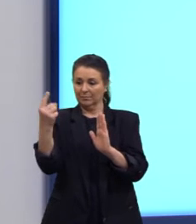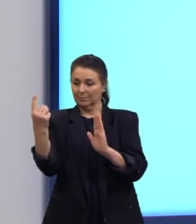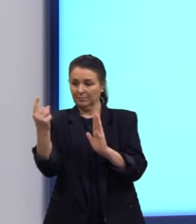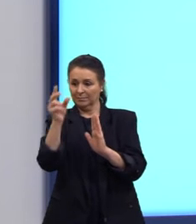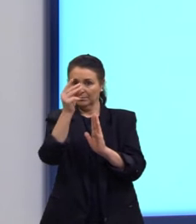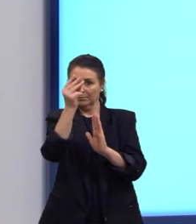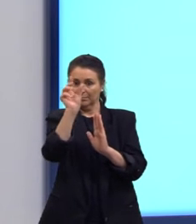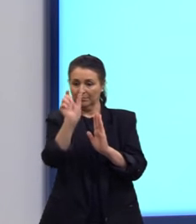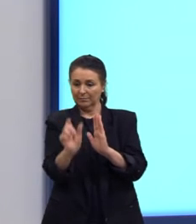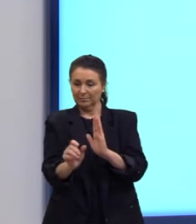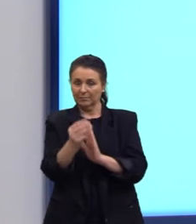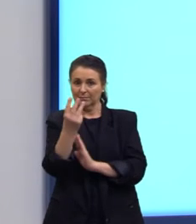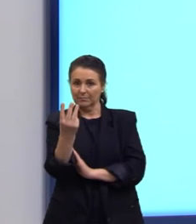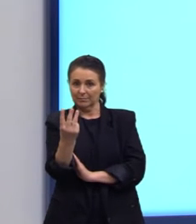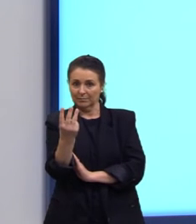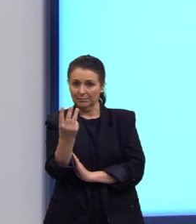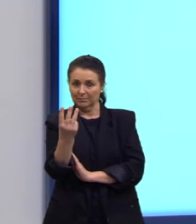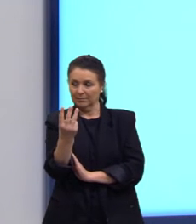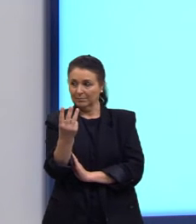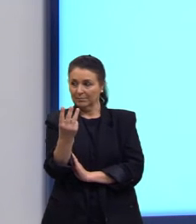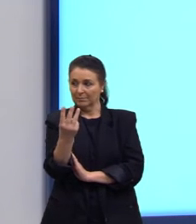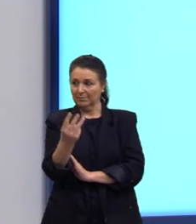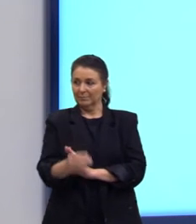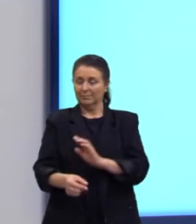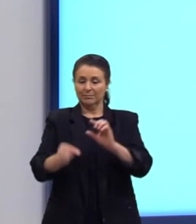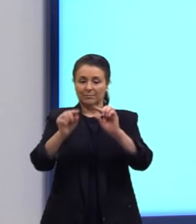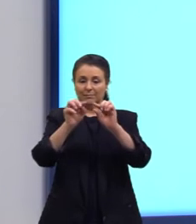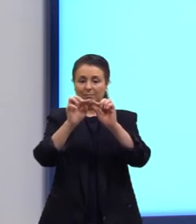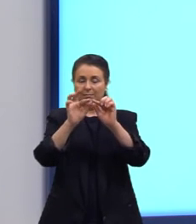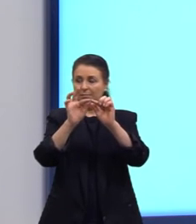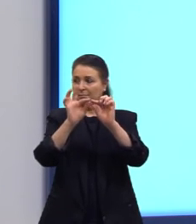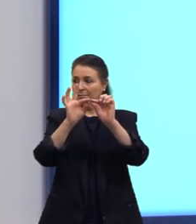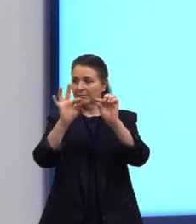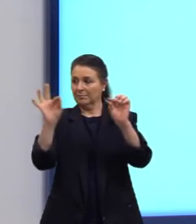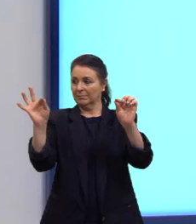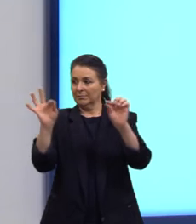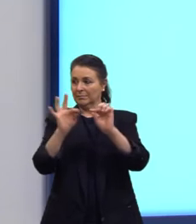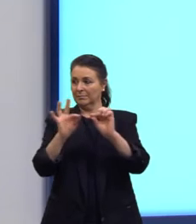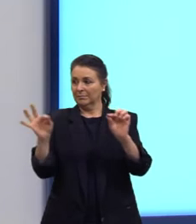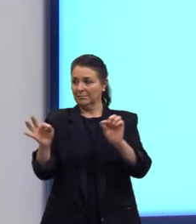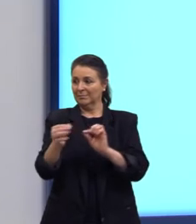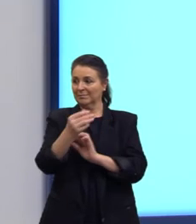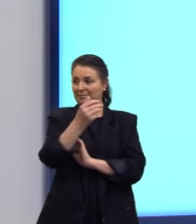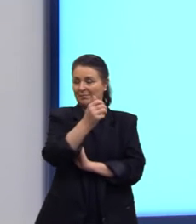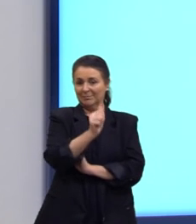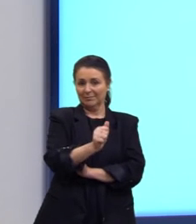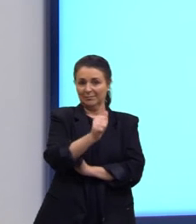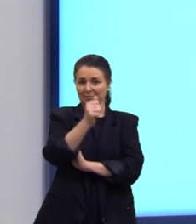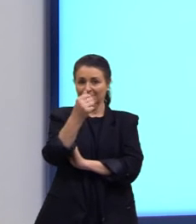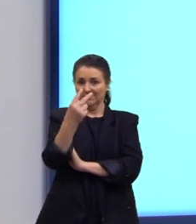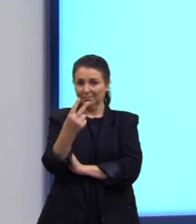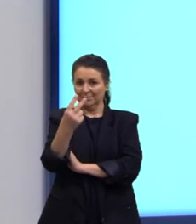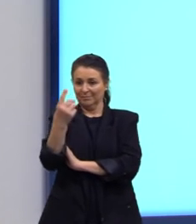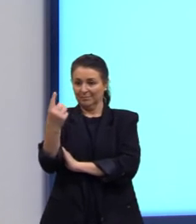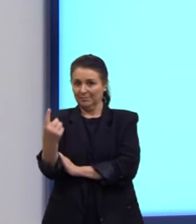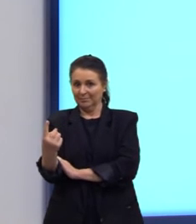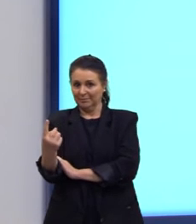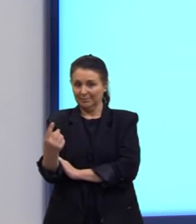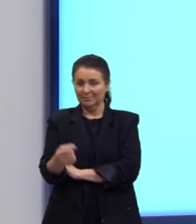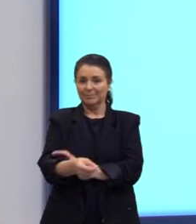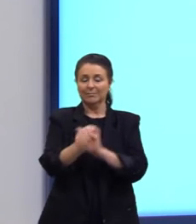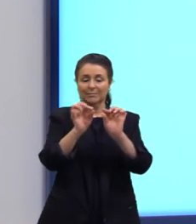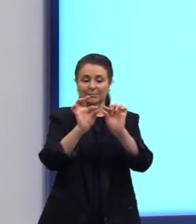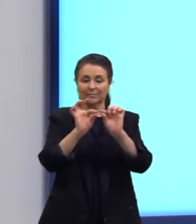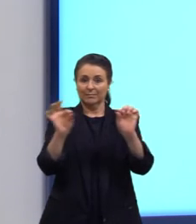agora nós vamos para a segunda linha então elemento a21 aqui então segunda